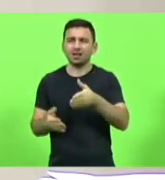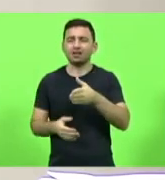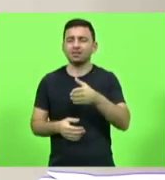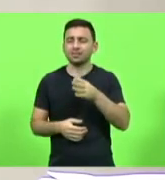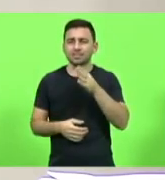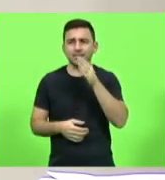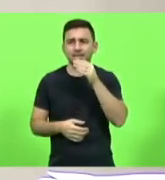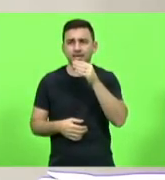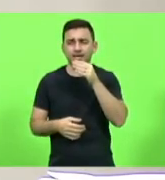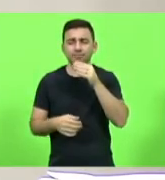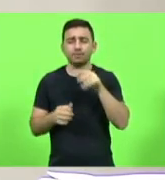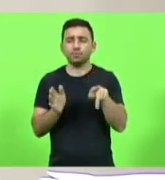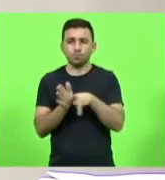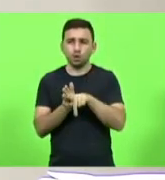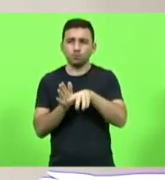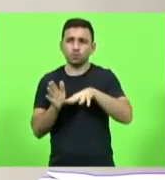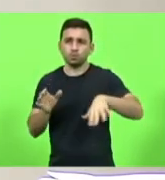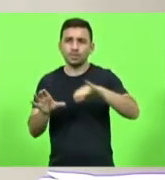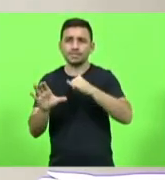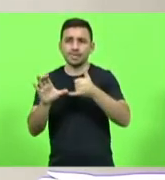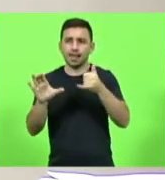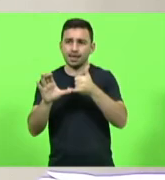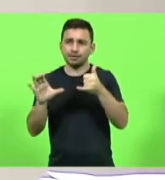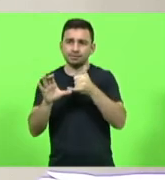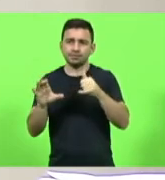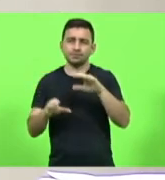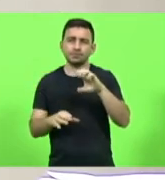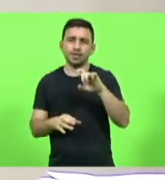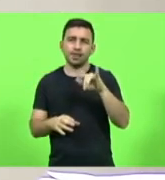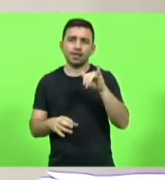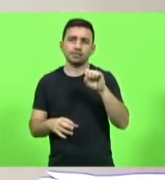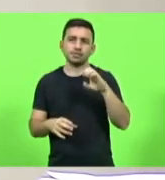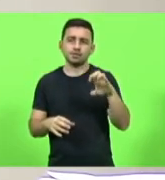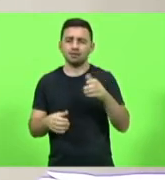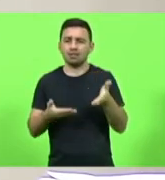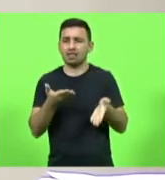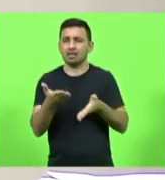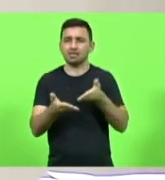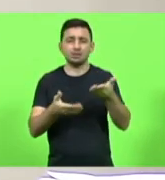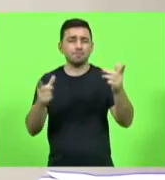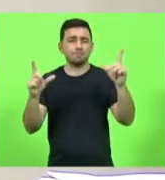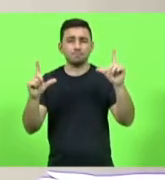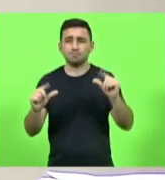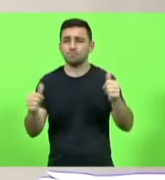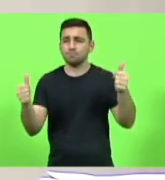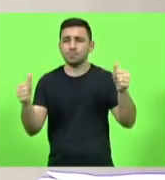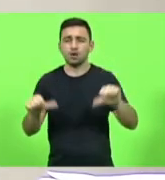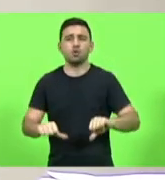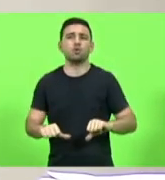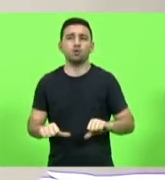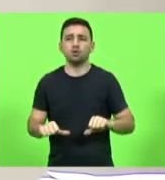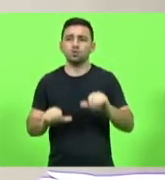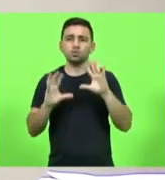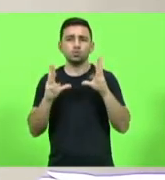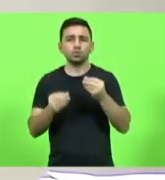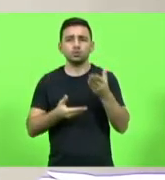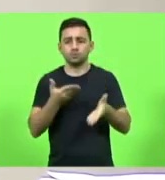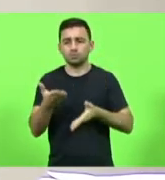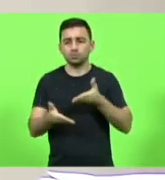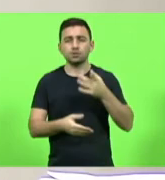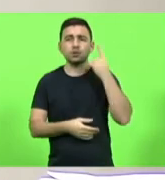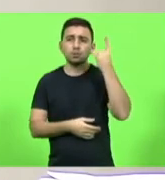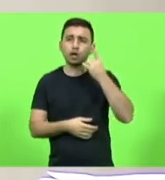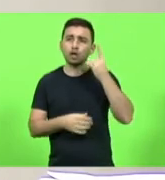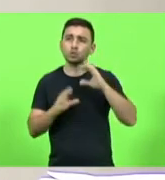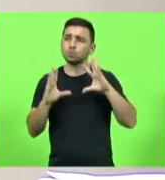infelizmente é a estatal que menos atende, a pior estatal que nós temos hoje em atendimento para todos nós, deputados.